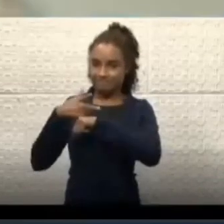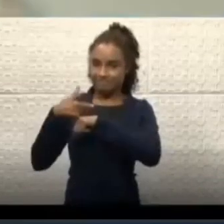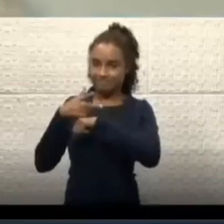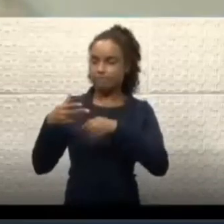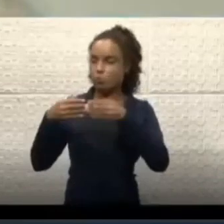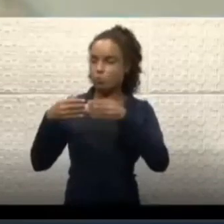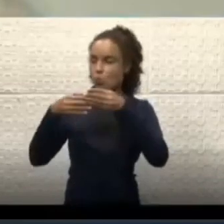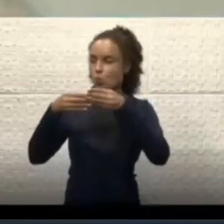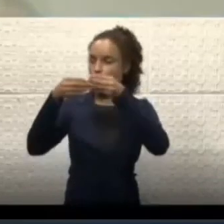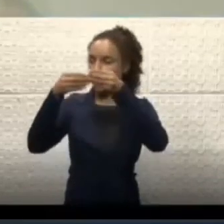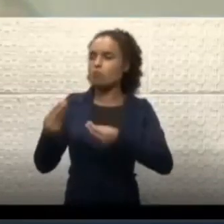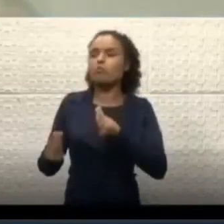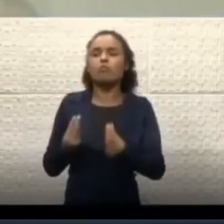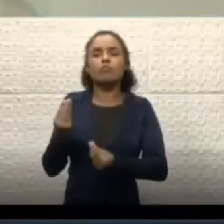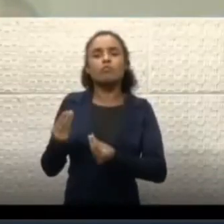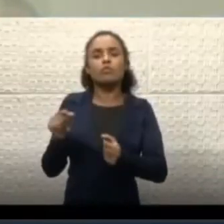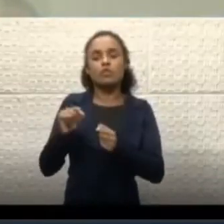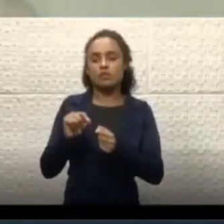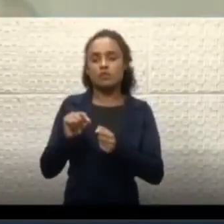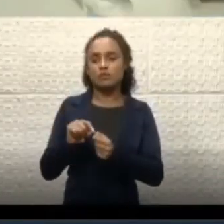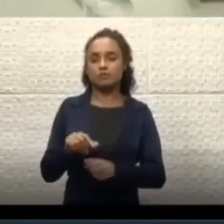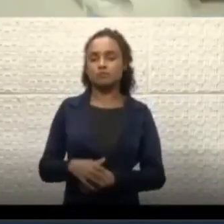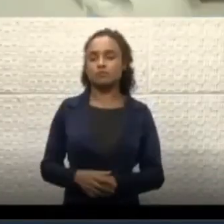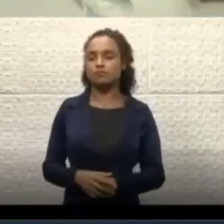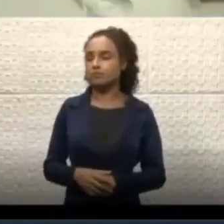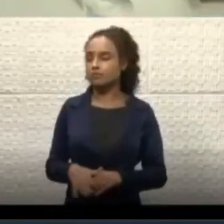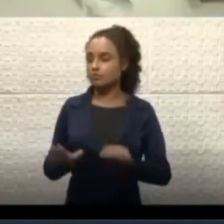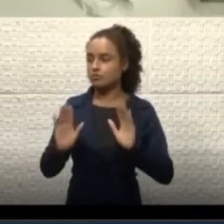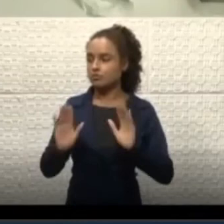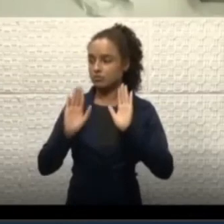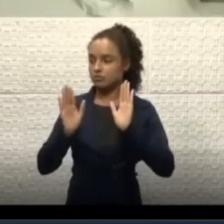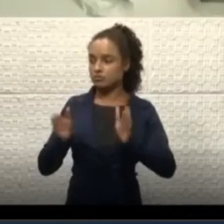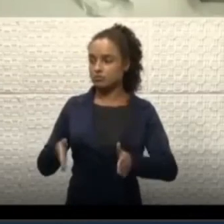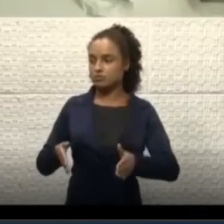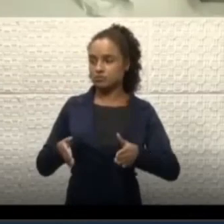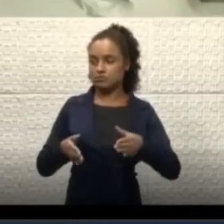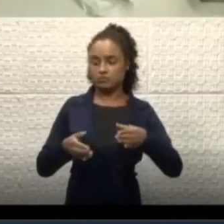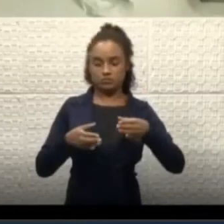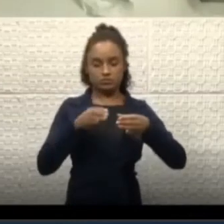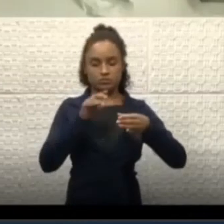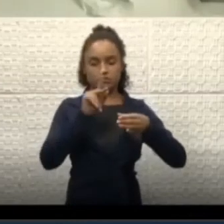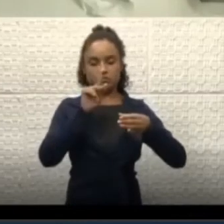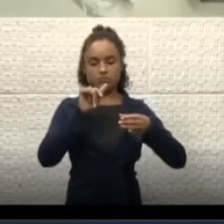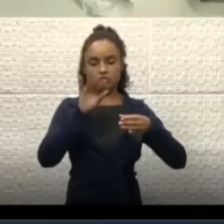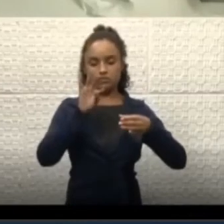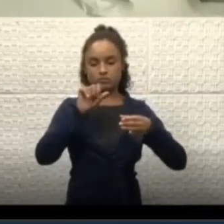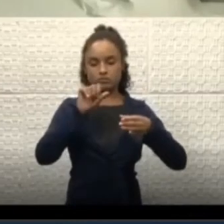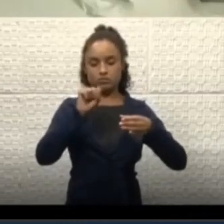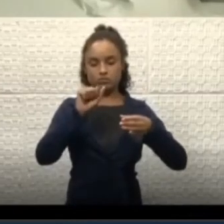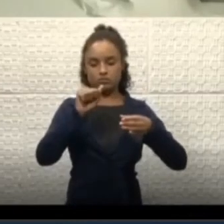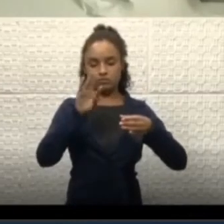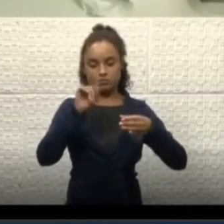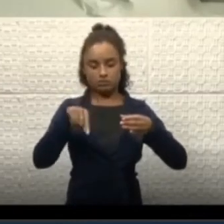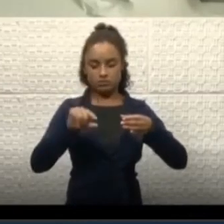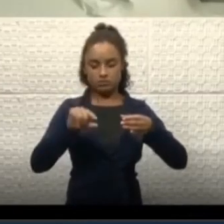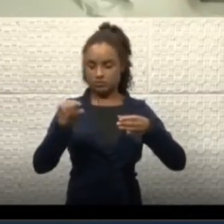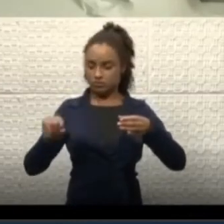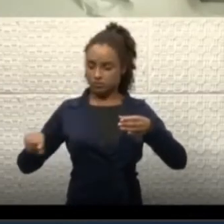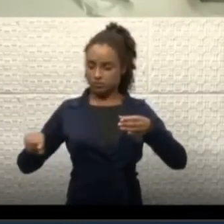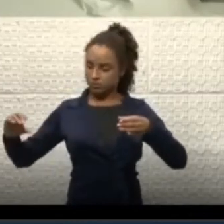filtração. Vamos ver como é que ela é feita. Muito bem, então já está acoplado ali, ó, o quitasato e o funil